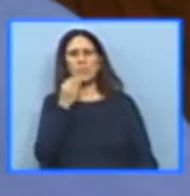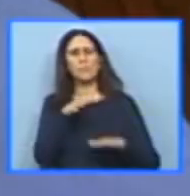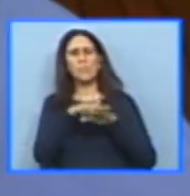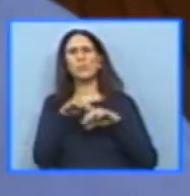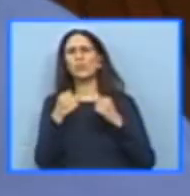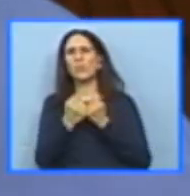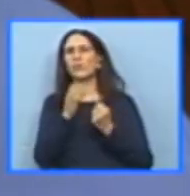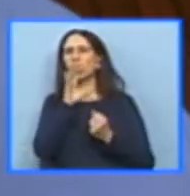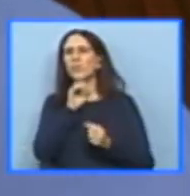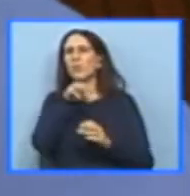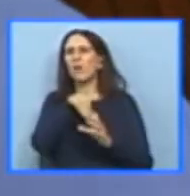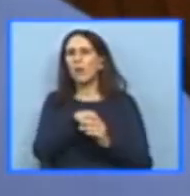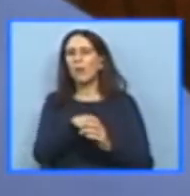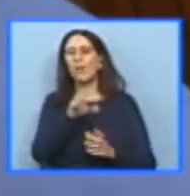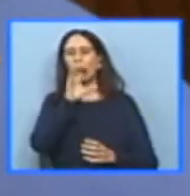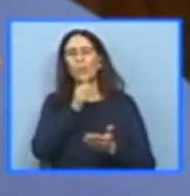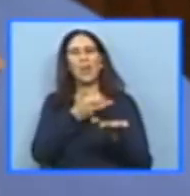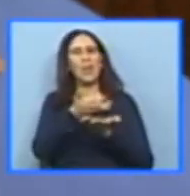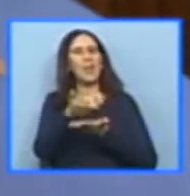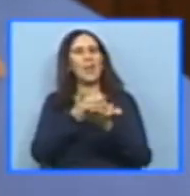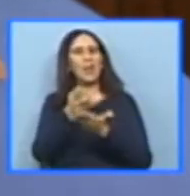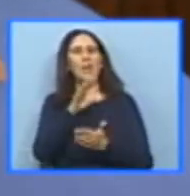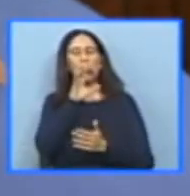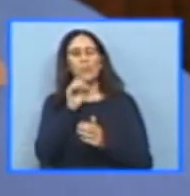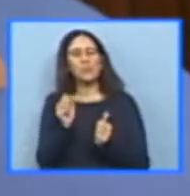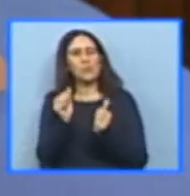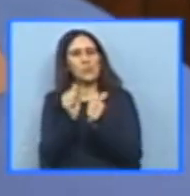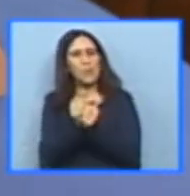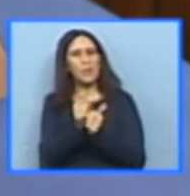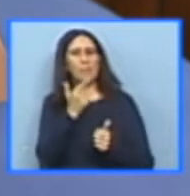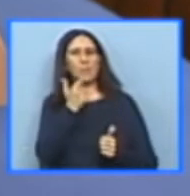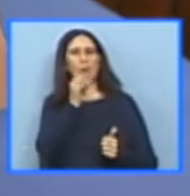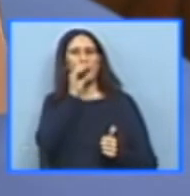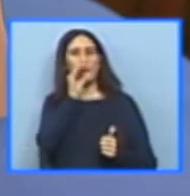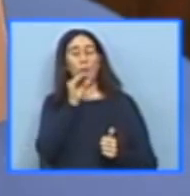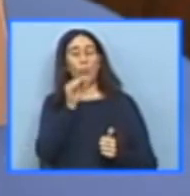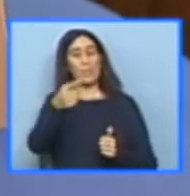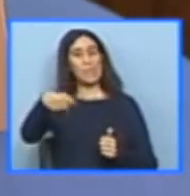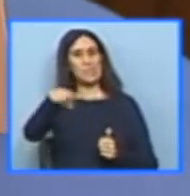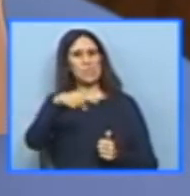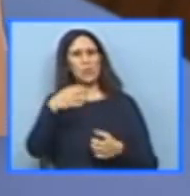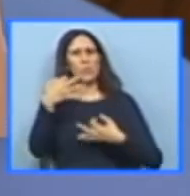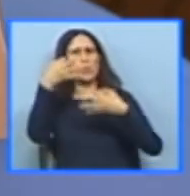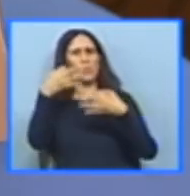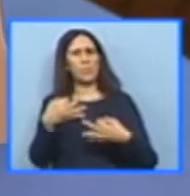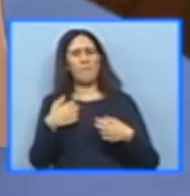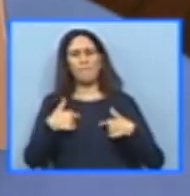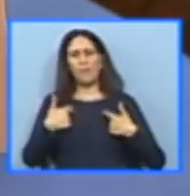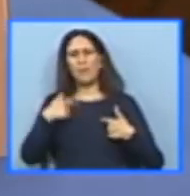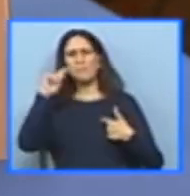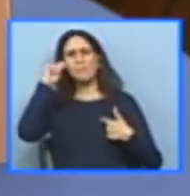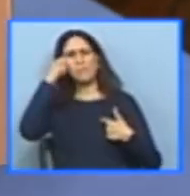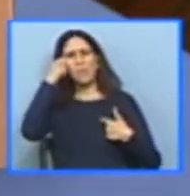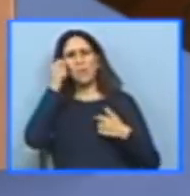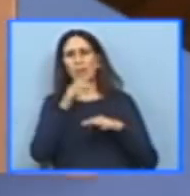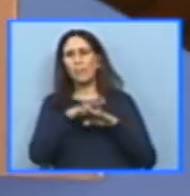dos filhos, conversar com os filhos, estar com os filhos, perceber que eles, quando se começam a ter comportamentos autolesivos, é porque